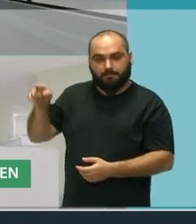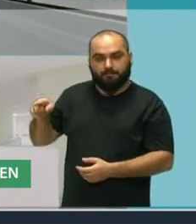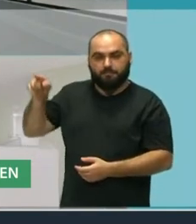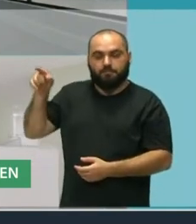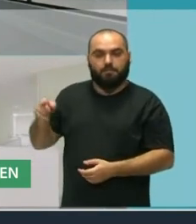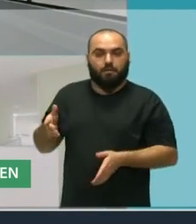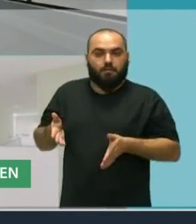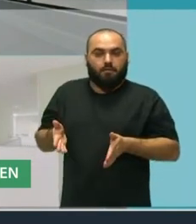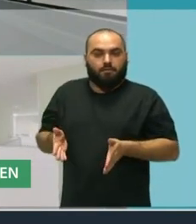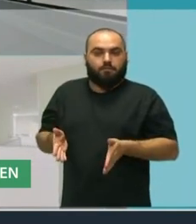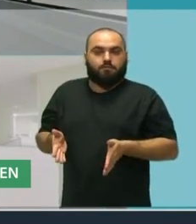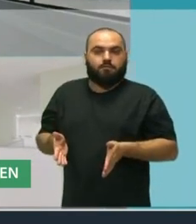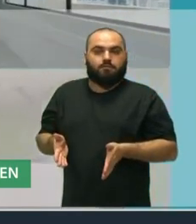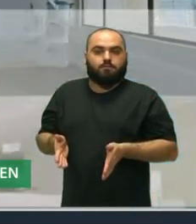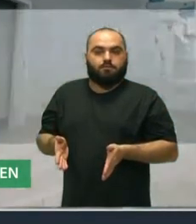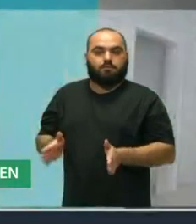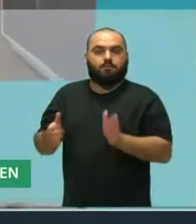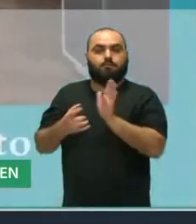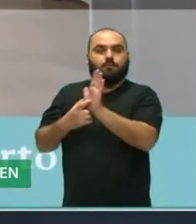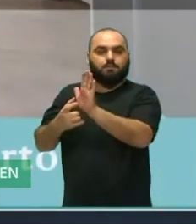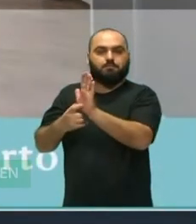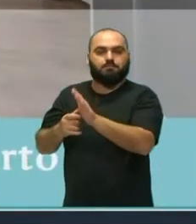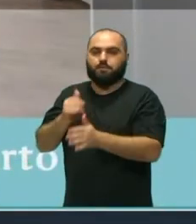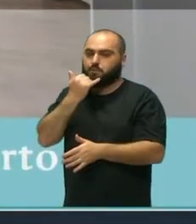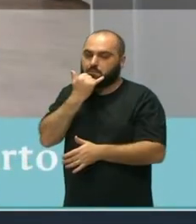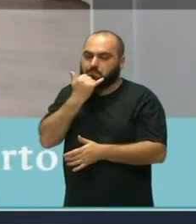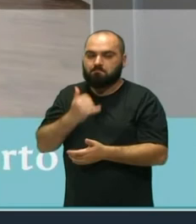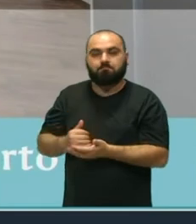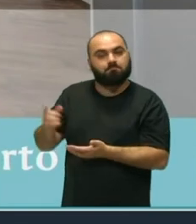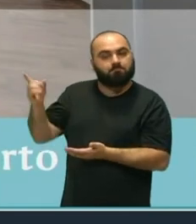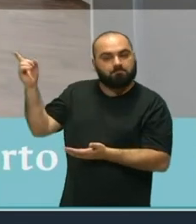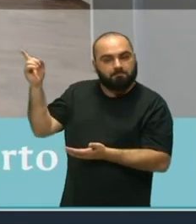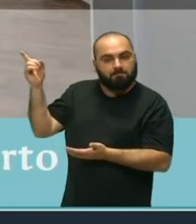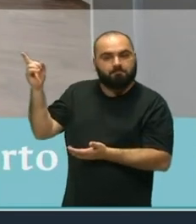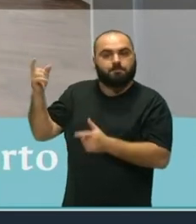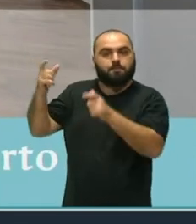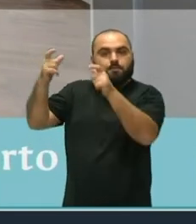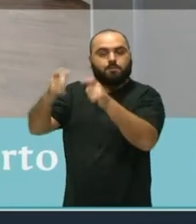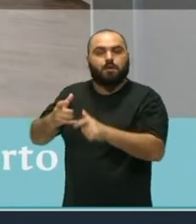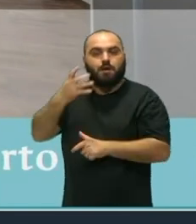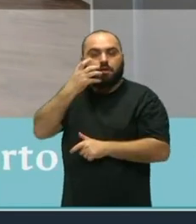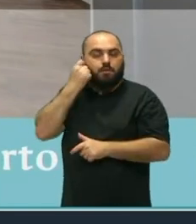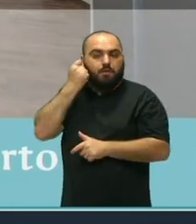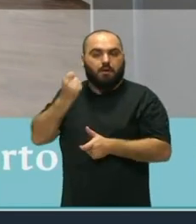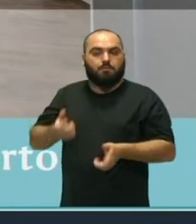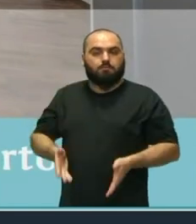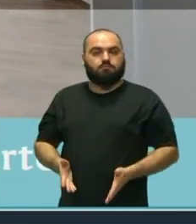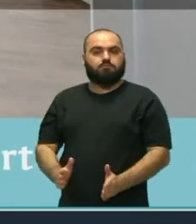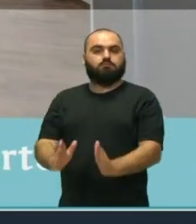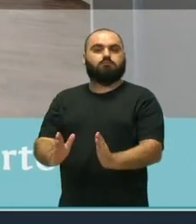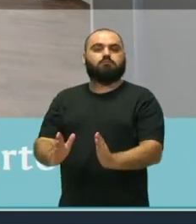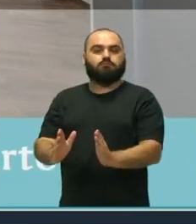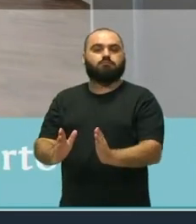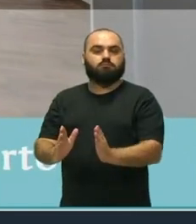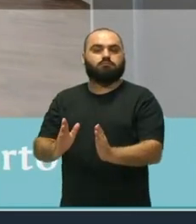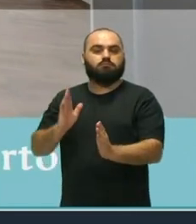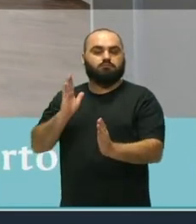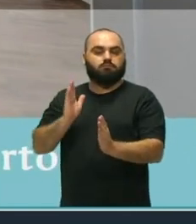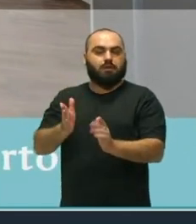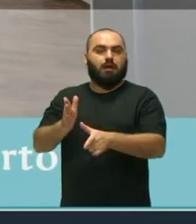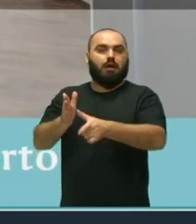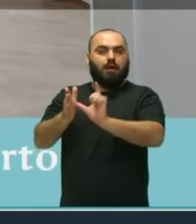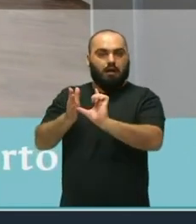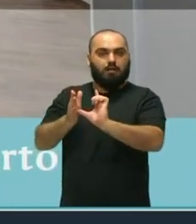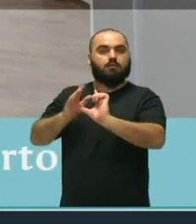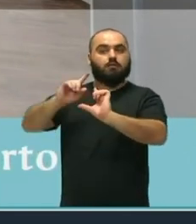parto. Ah, vai mostrando um. Desculpa. Aqui é o ambiente de quarto para pré-parto, parto e pós-parto. Ah,